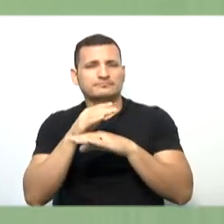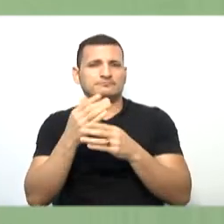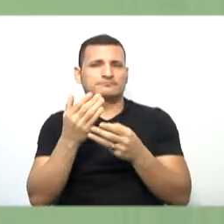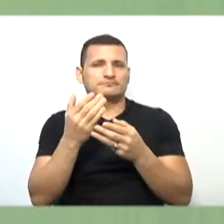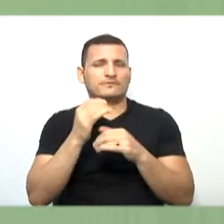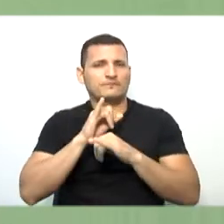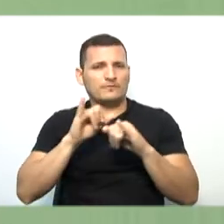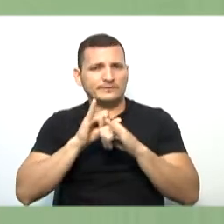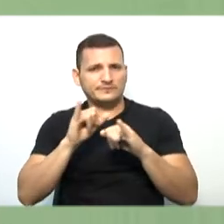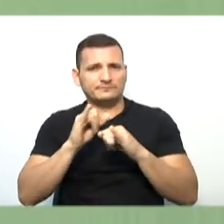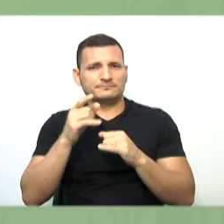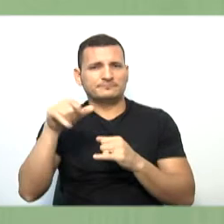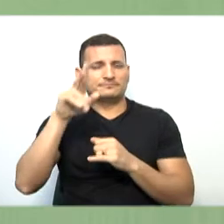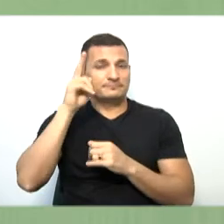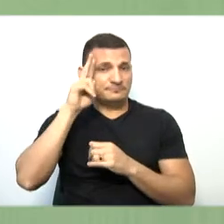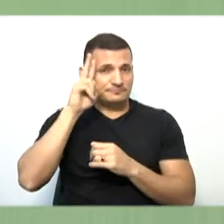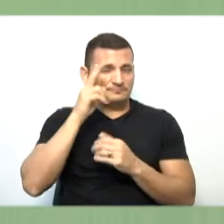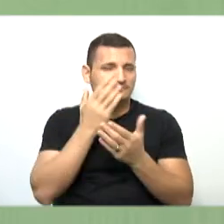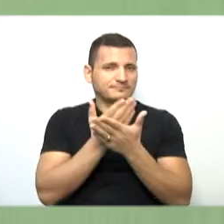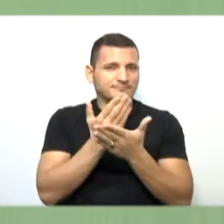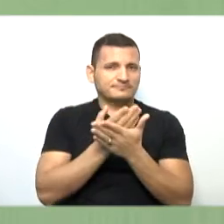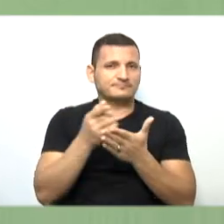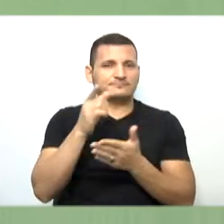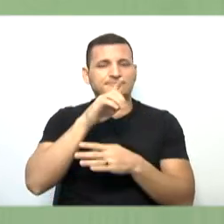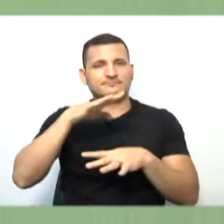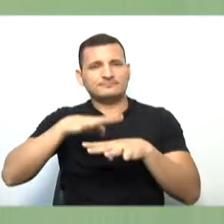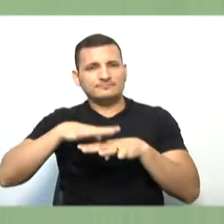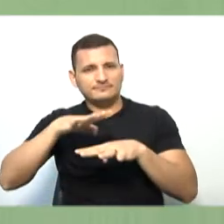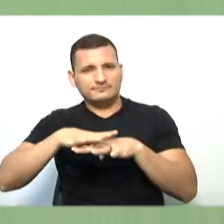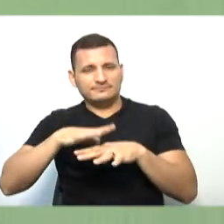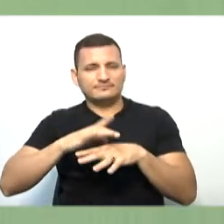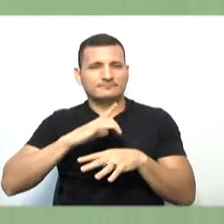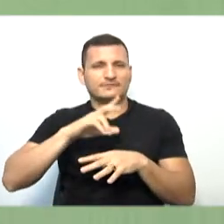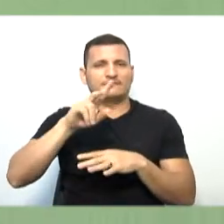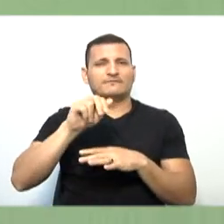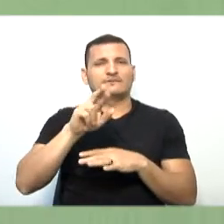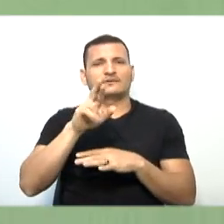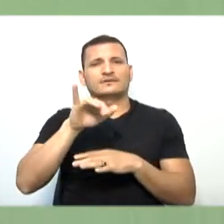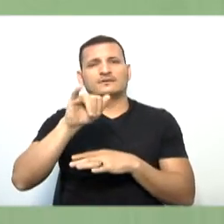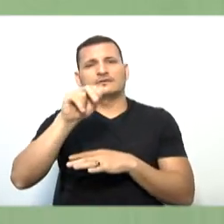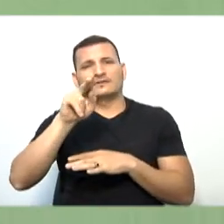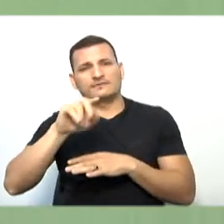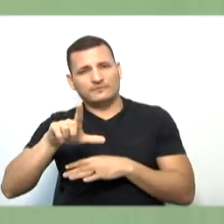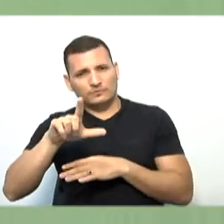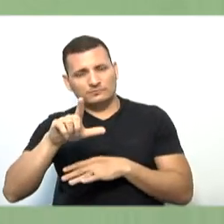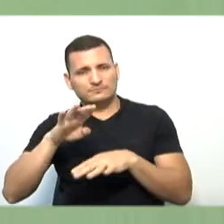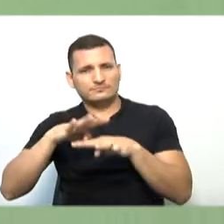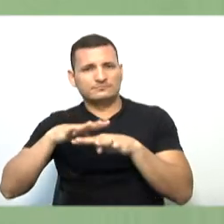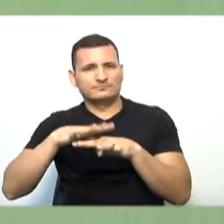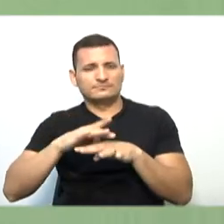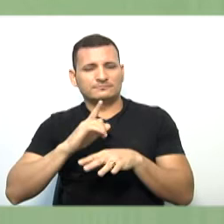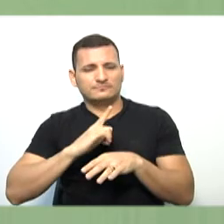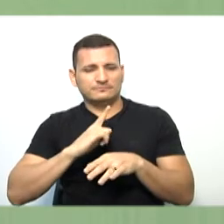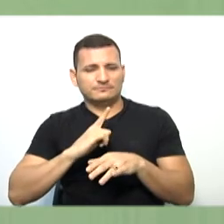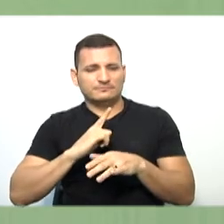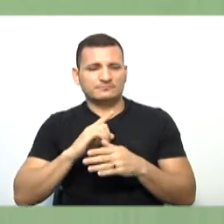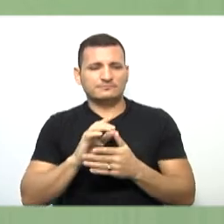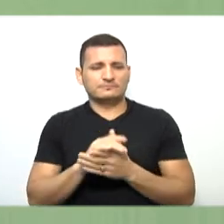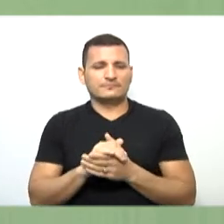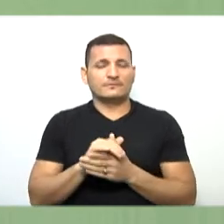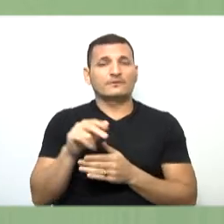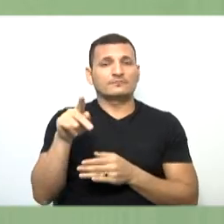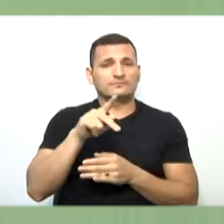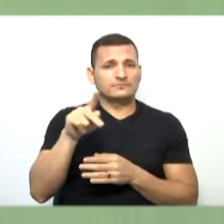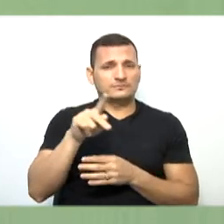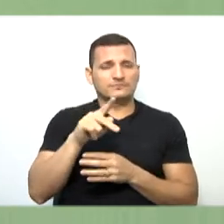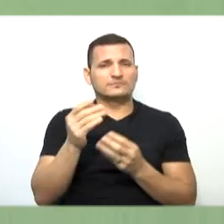valor. Lembra na escola, quando você estuda matemática, que tem a variável de matemática? Então, quando o professor